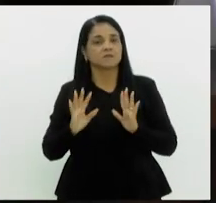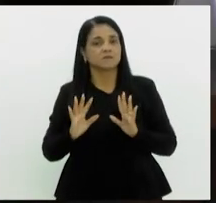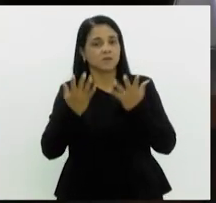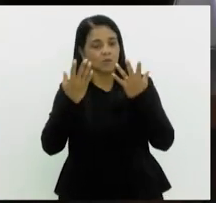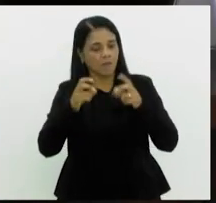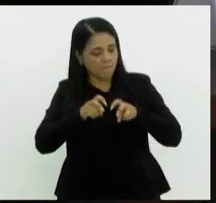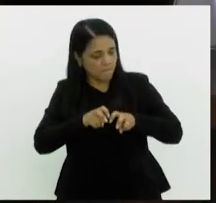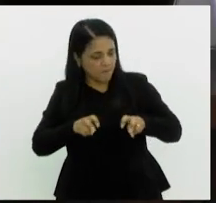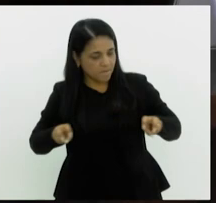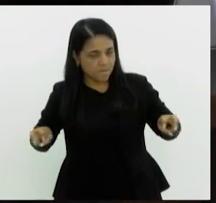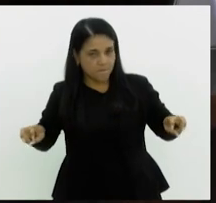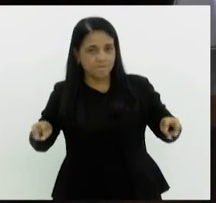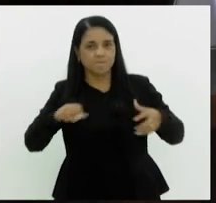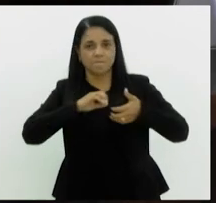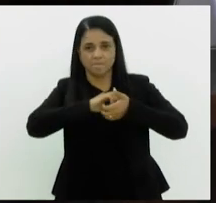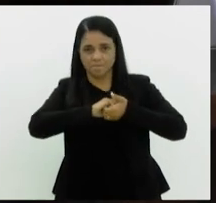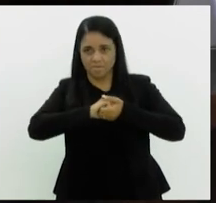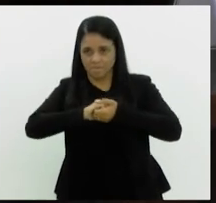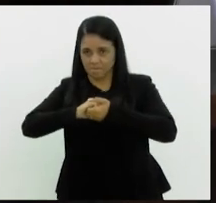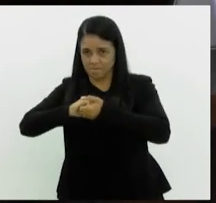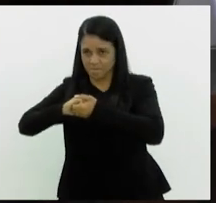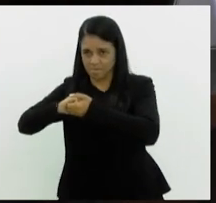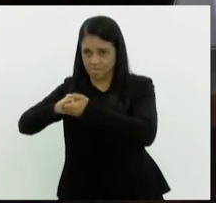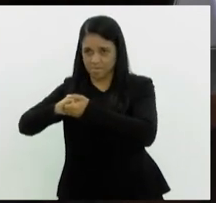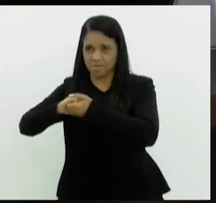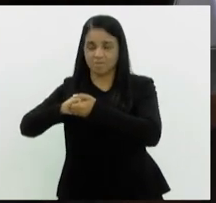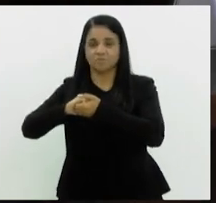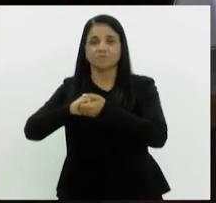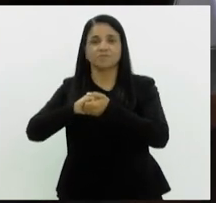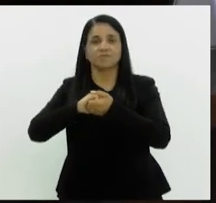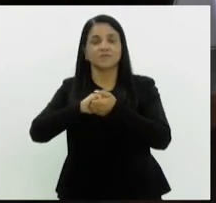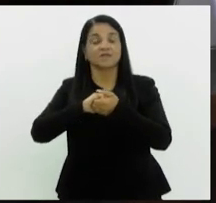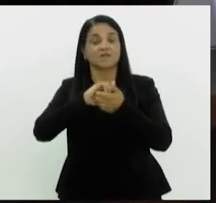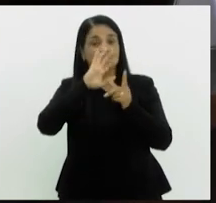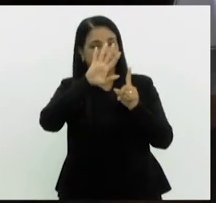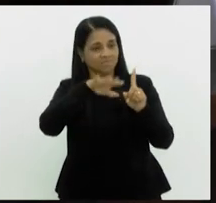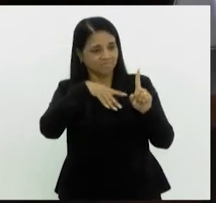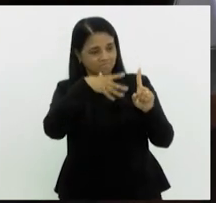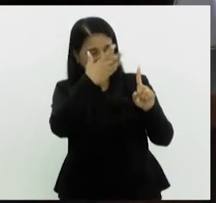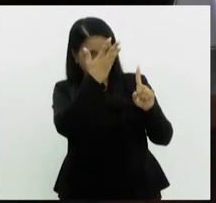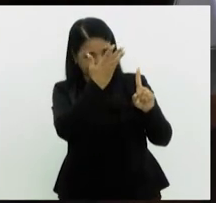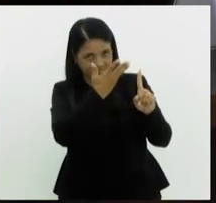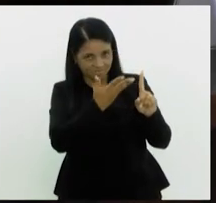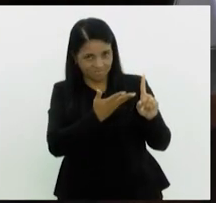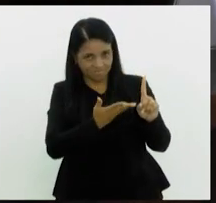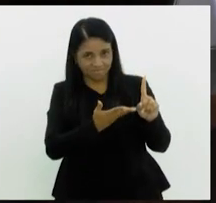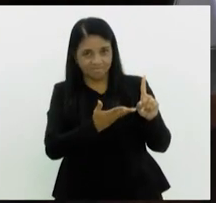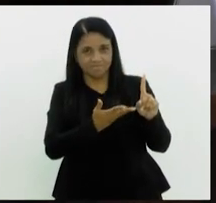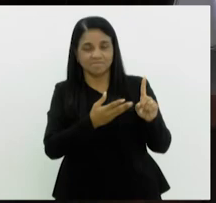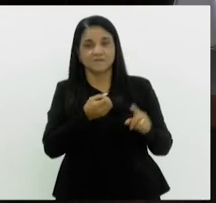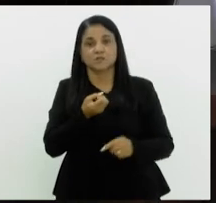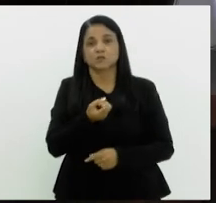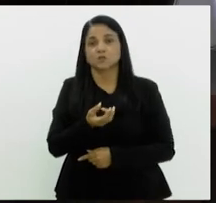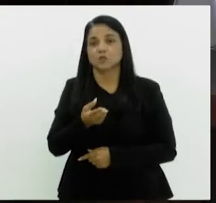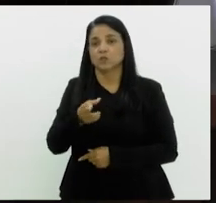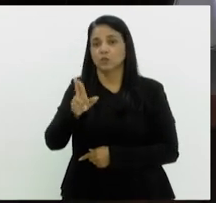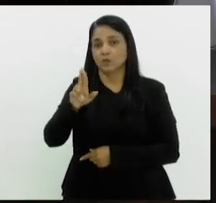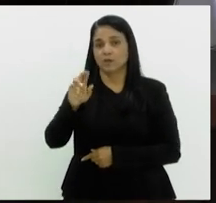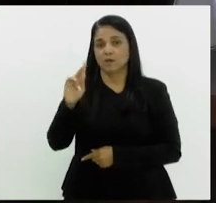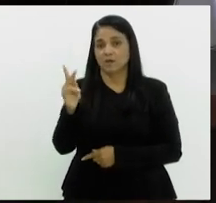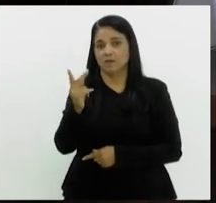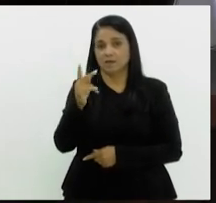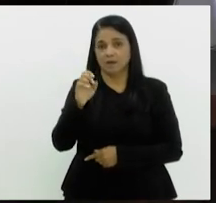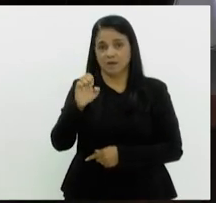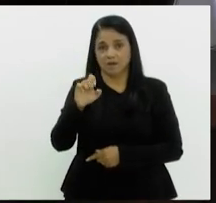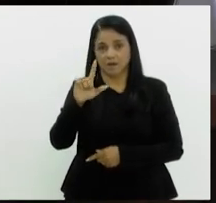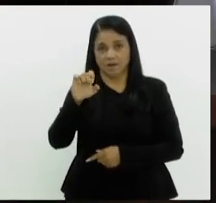mesa, principalmente reverenciando a Vossa Santidade, doutora Helena Teodoro, porque doutora